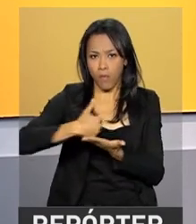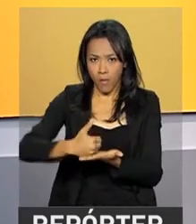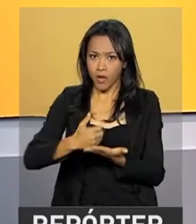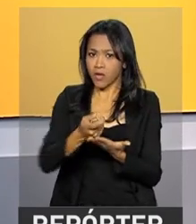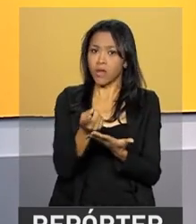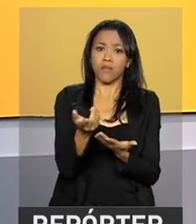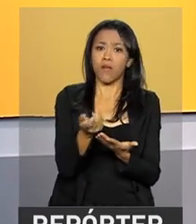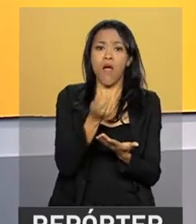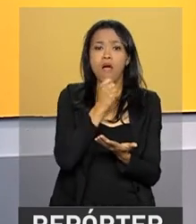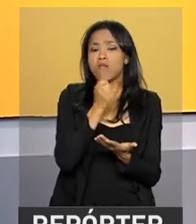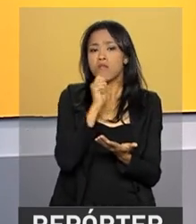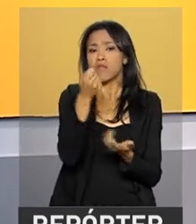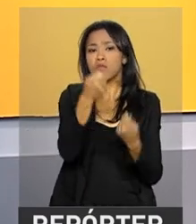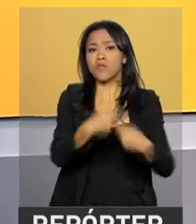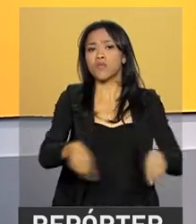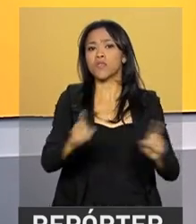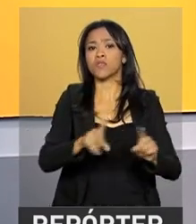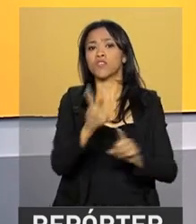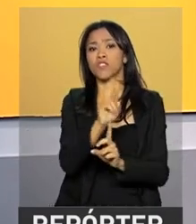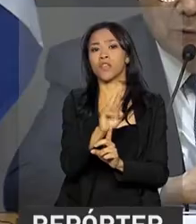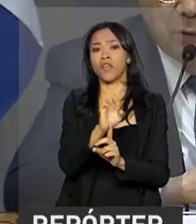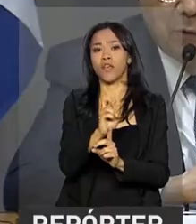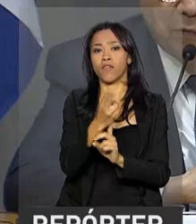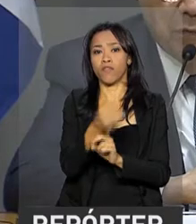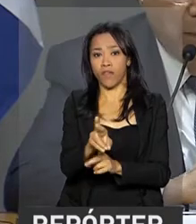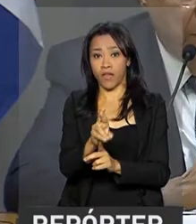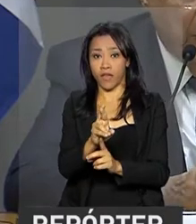há necessidade de rever a meta